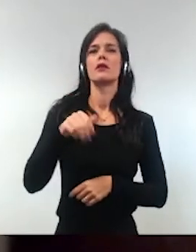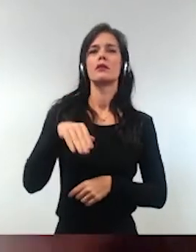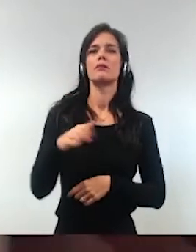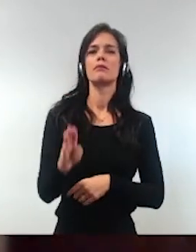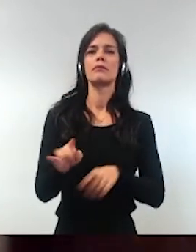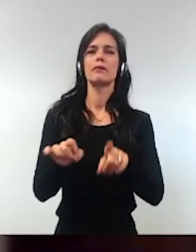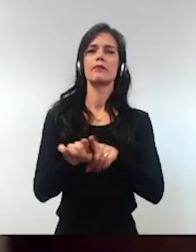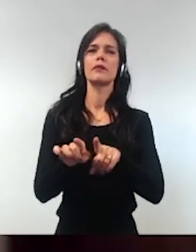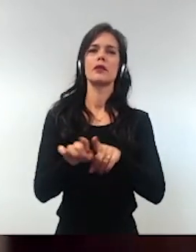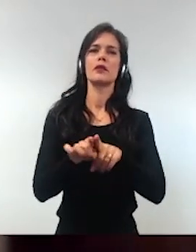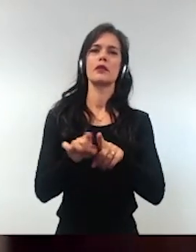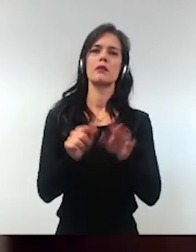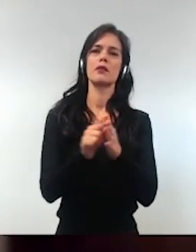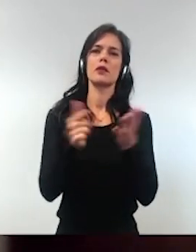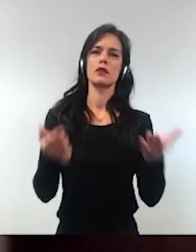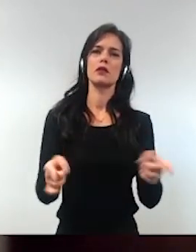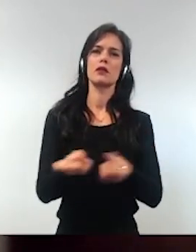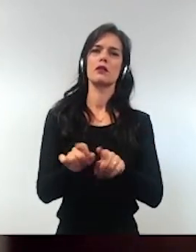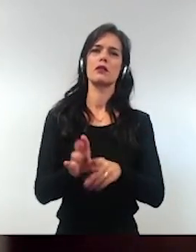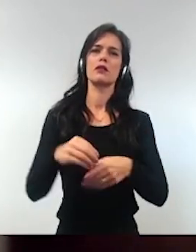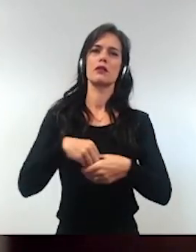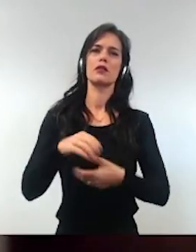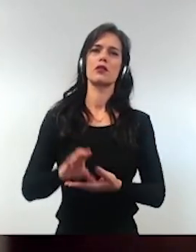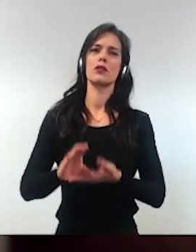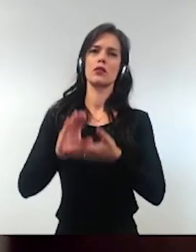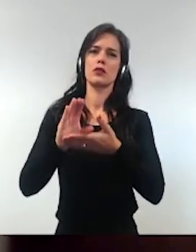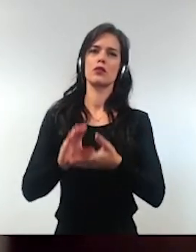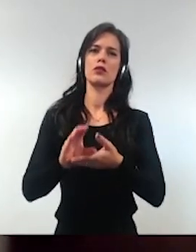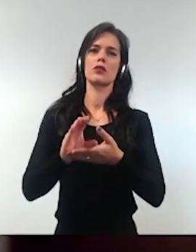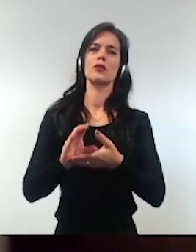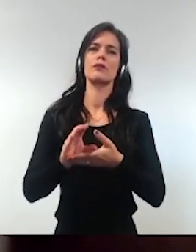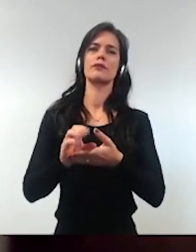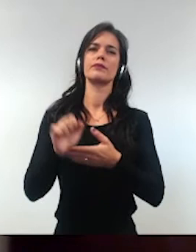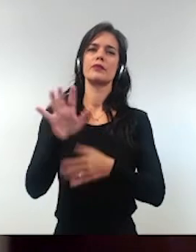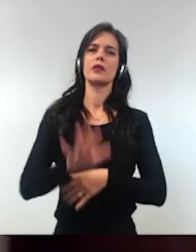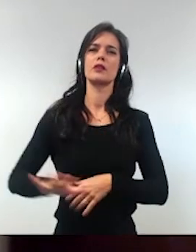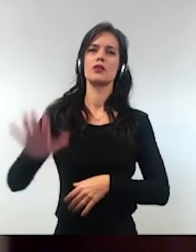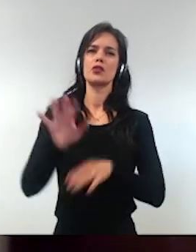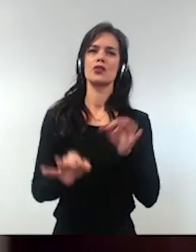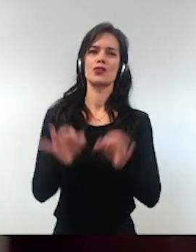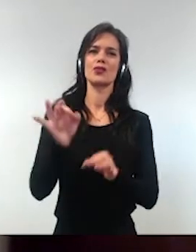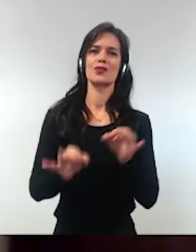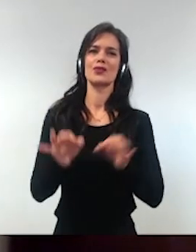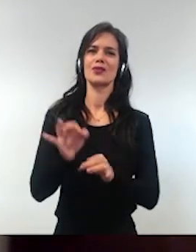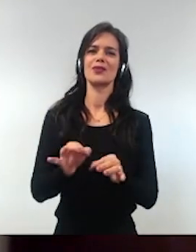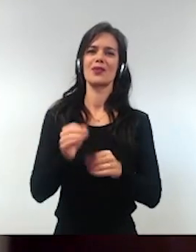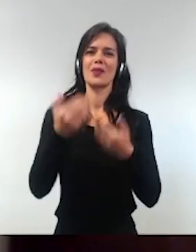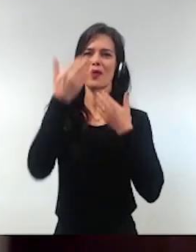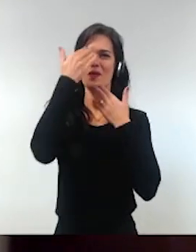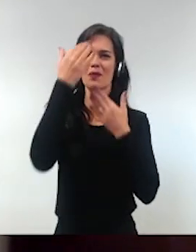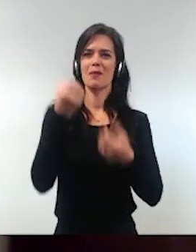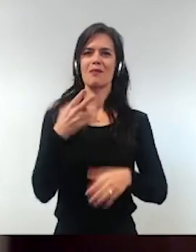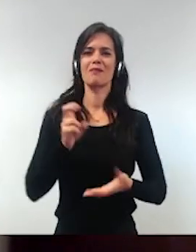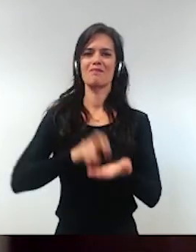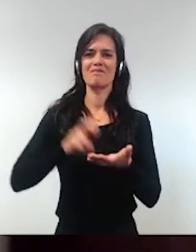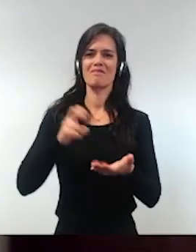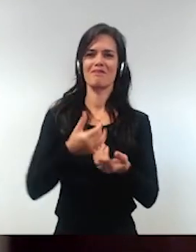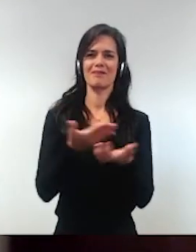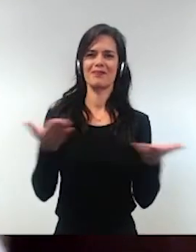e também no site do Conselho Nacional de Justiça. Muito obrigada, uma excelente manhã a todos que nos